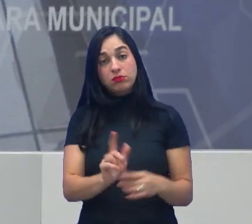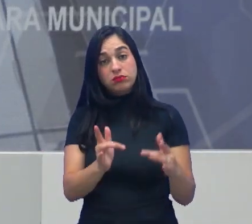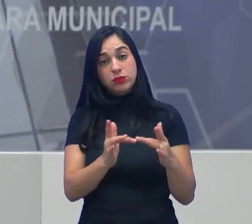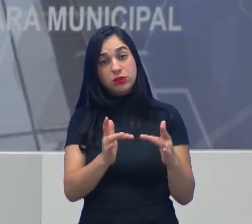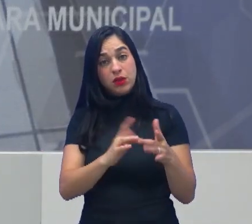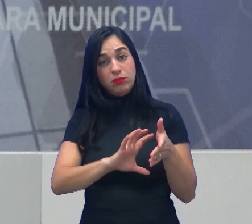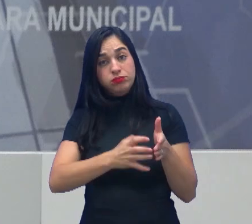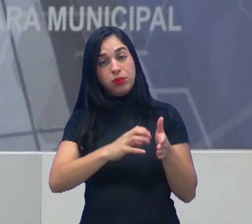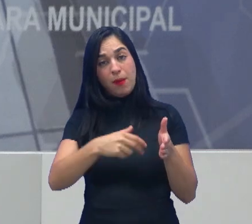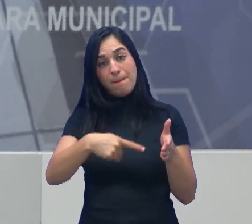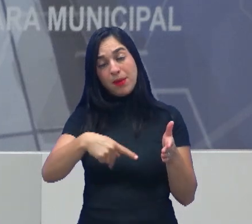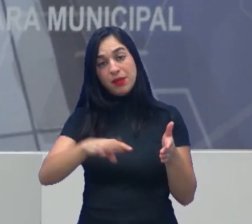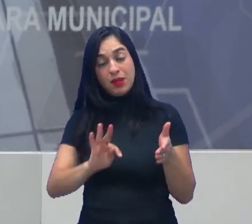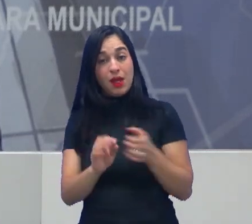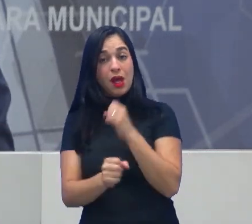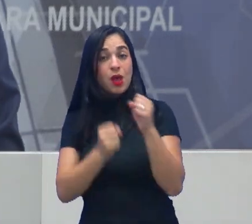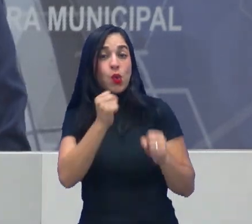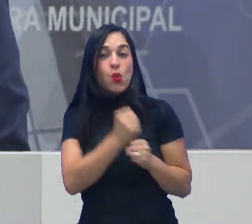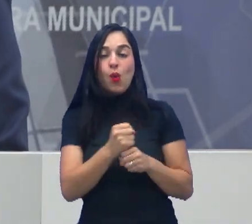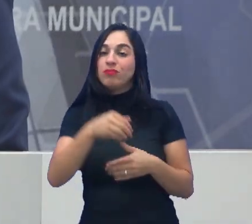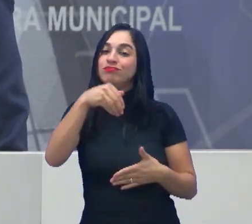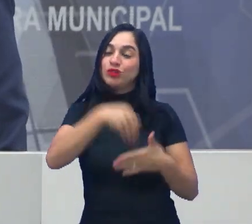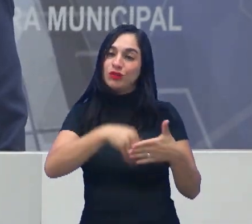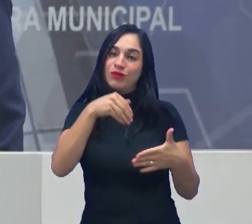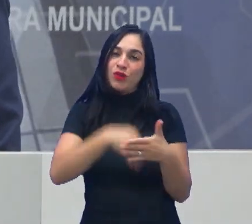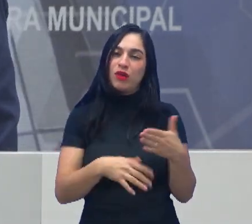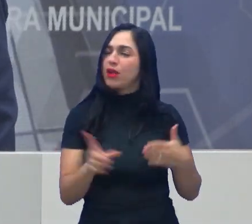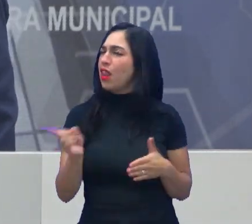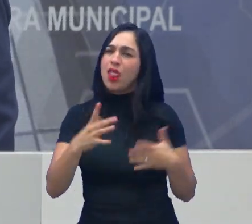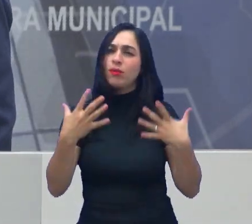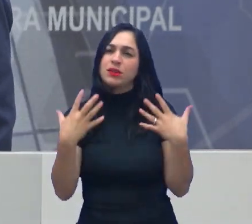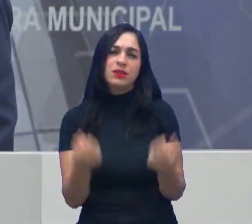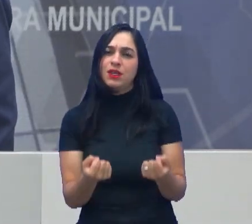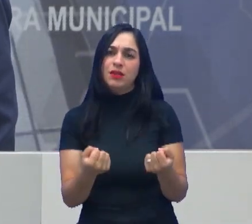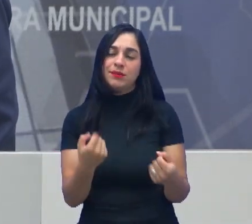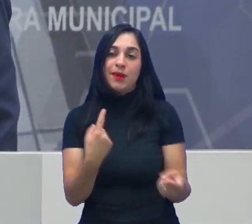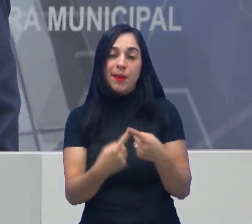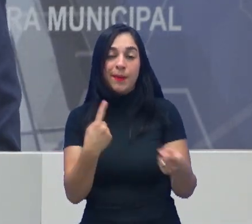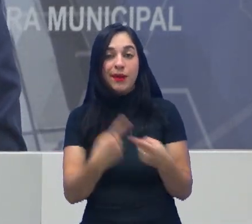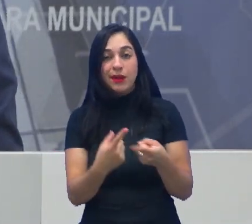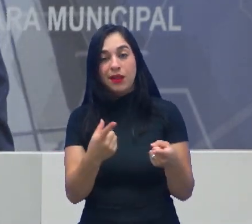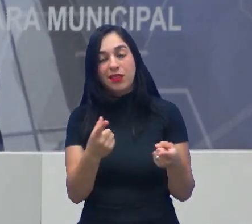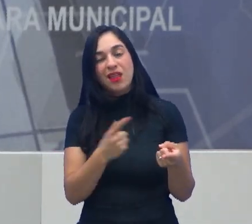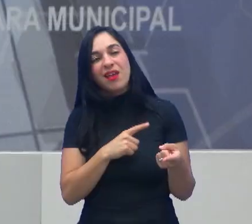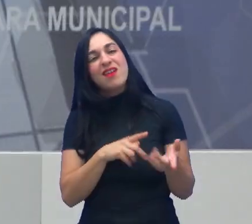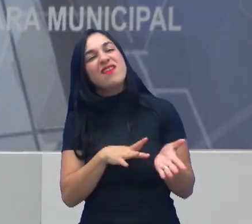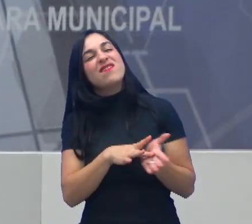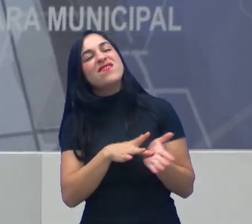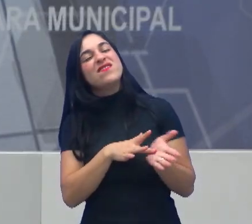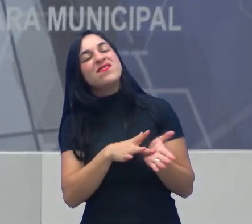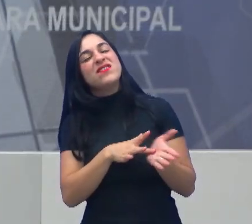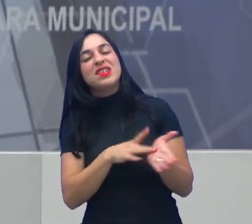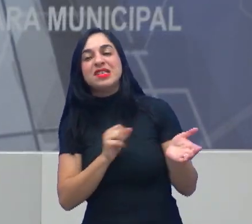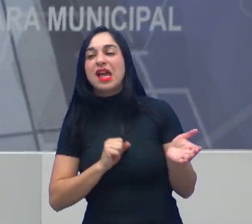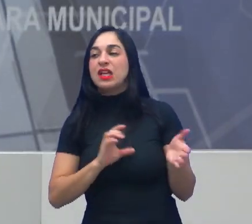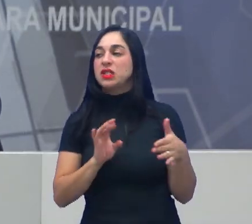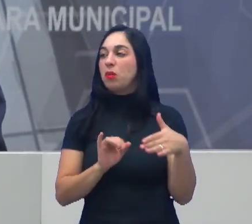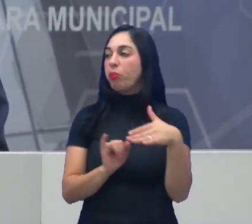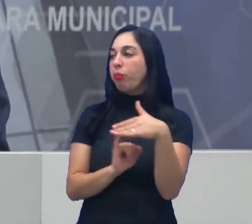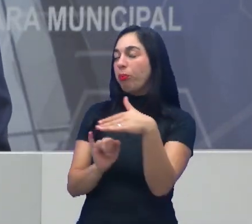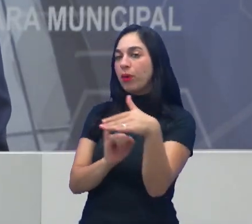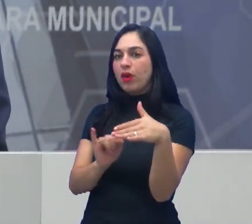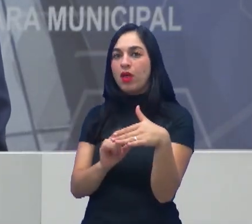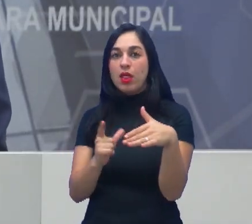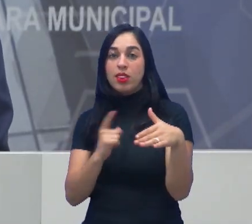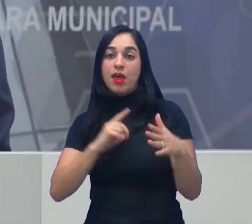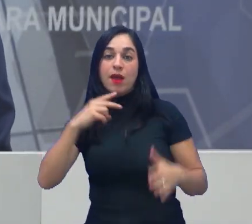eleitoral. Isso é inaceitável, porque passa-se um verniz de institucionalidade, coloca-se nome de vereadores aqui que não compactuam